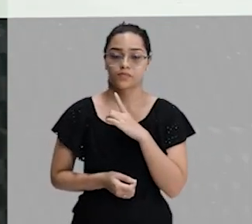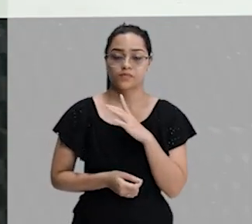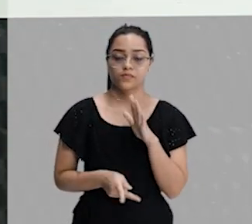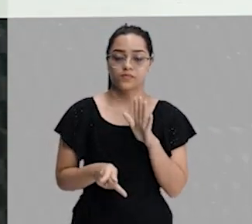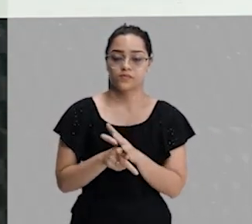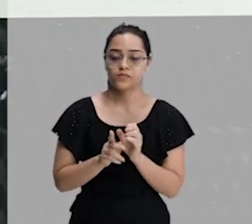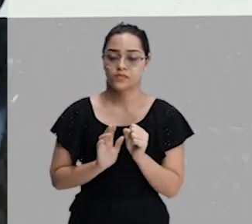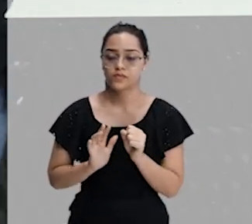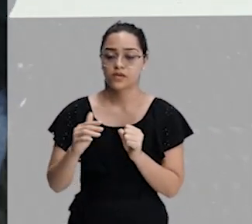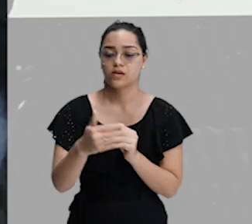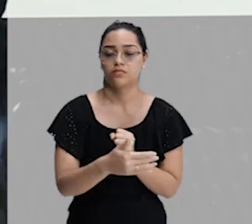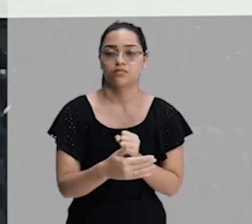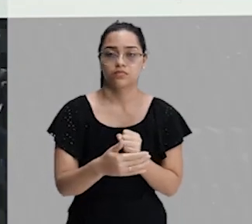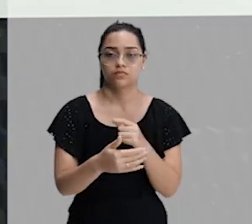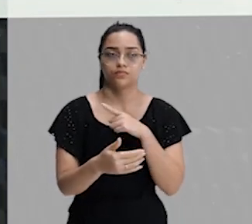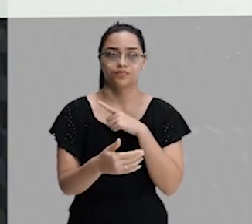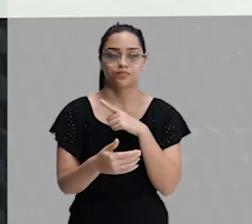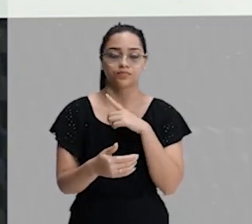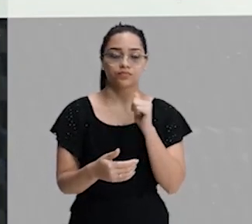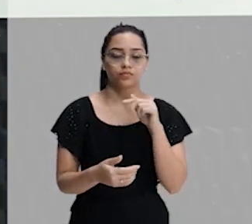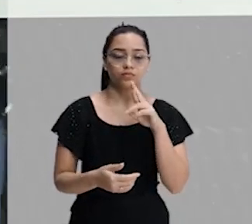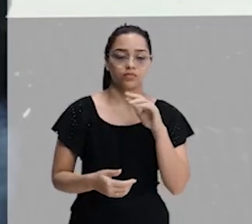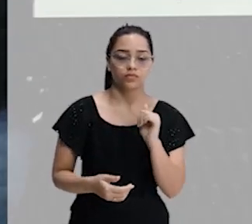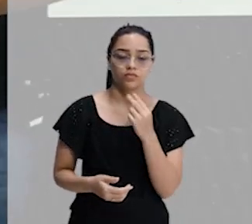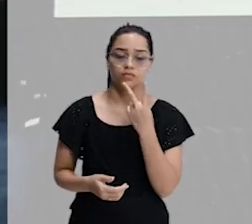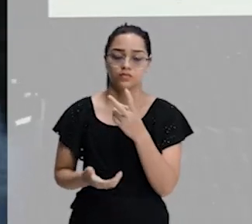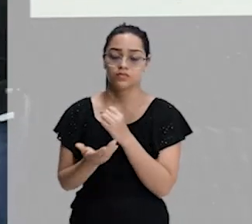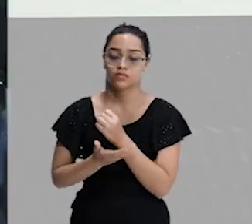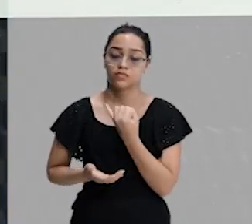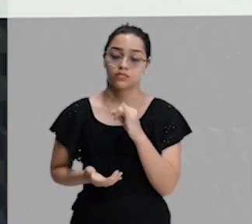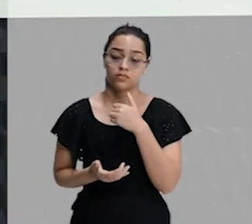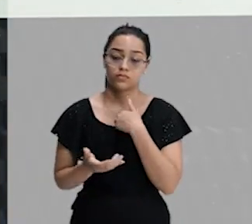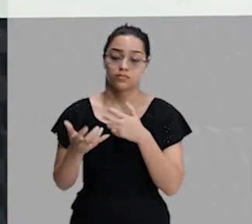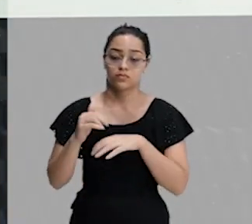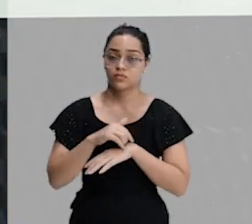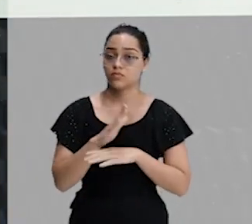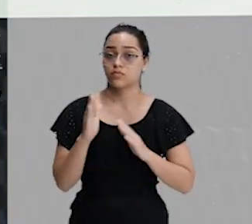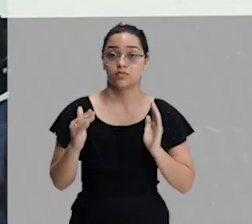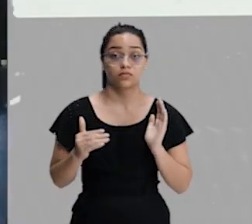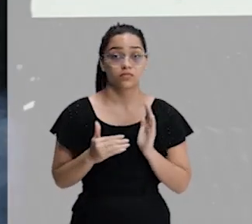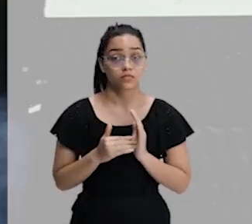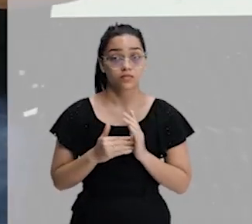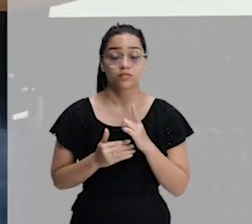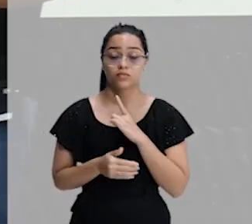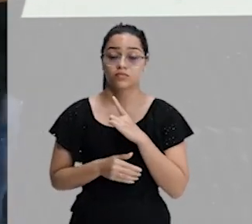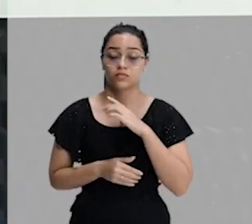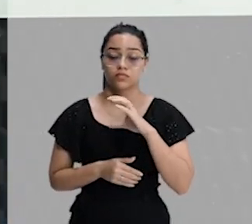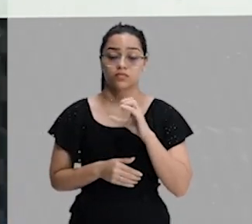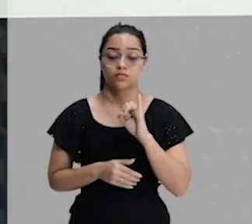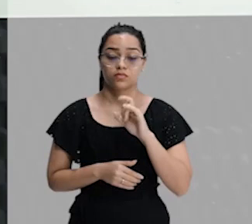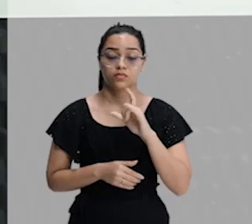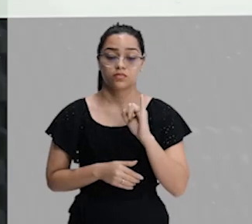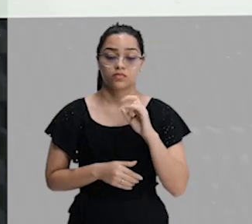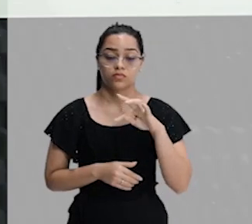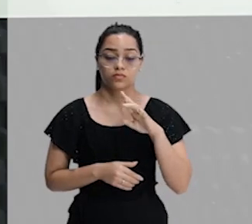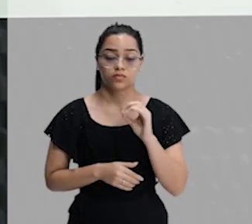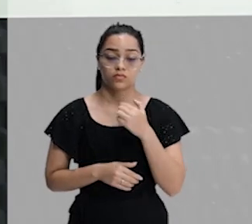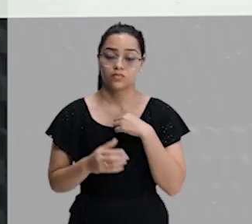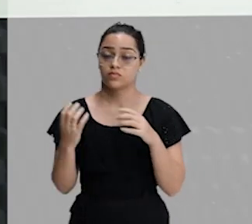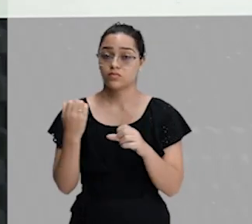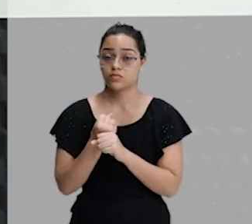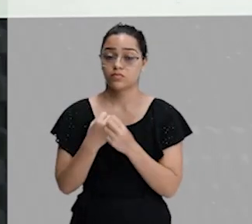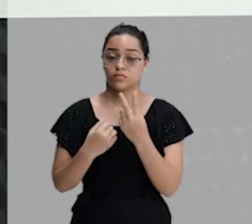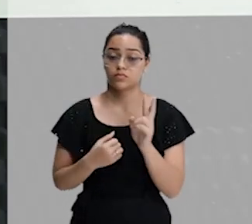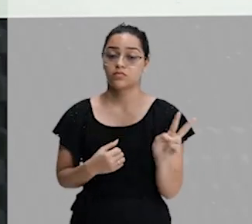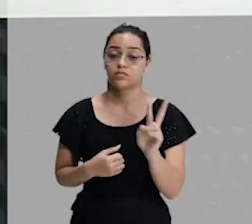parte externa lateral. Tem a área das duas bases. Se eu quero a área total externa de um cilindro, basta eu somar esses dois